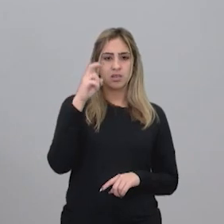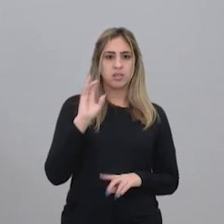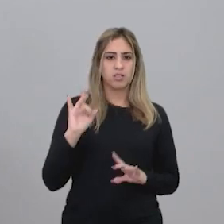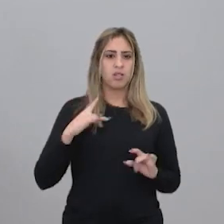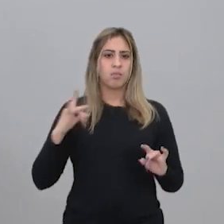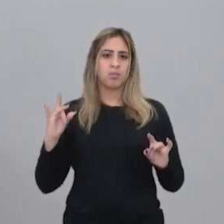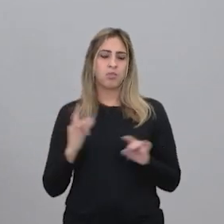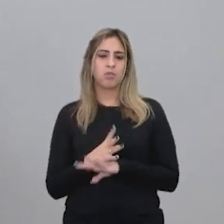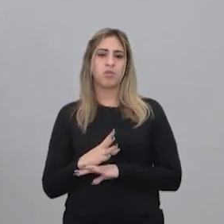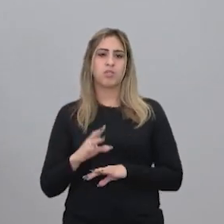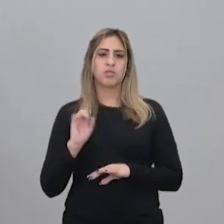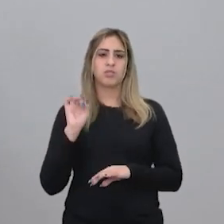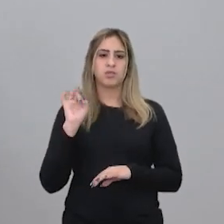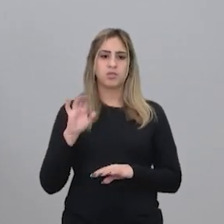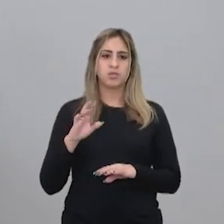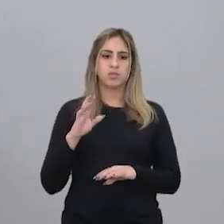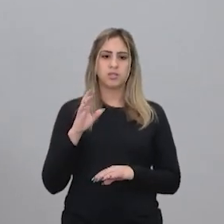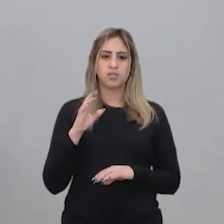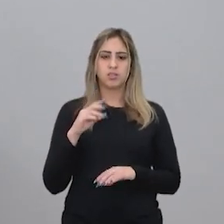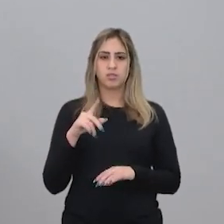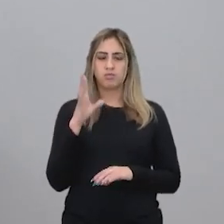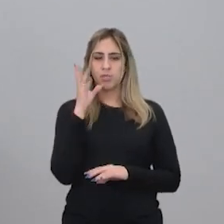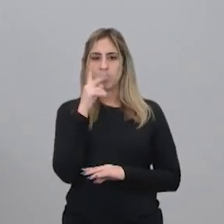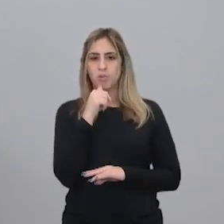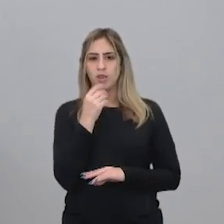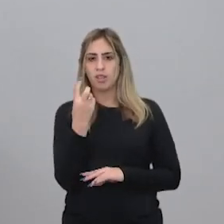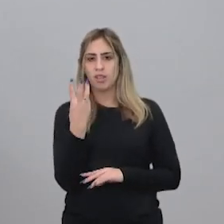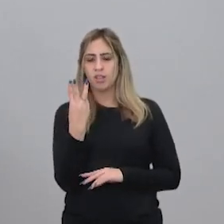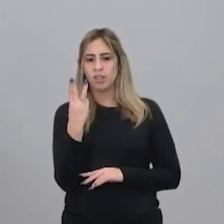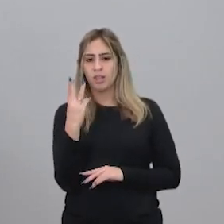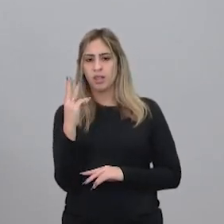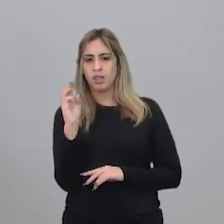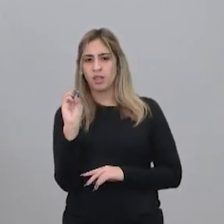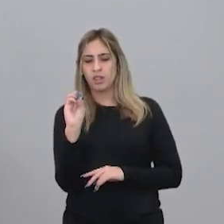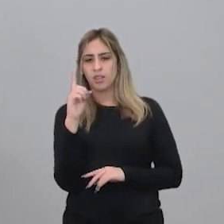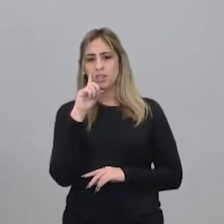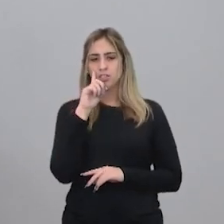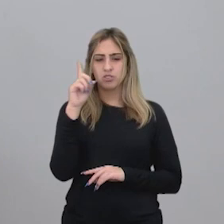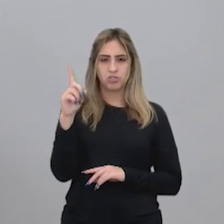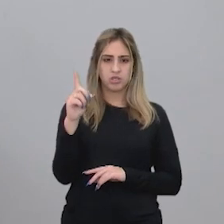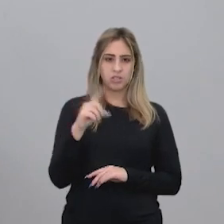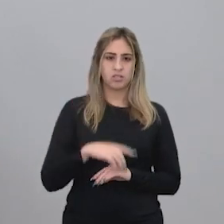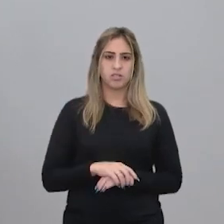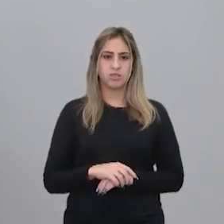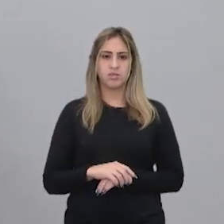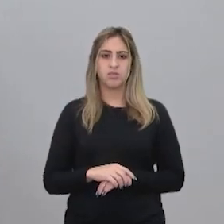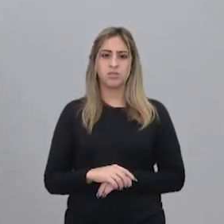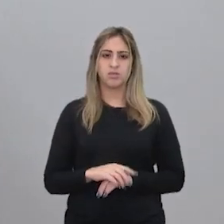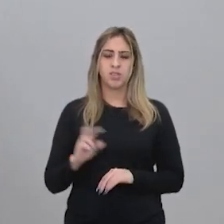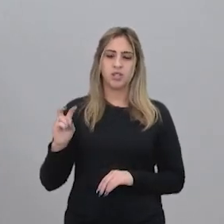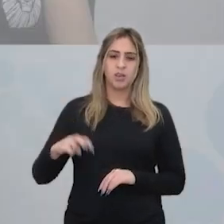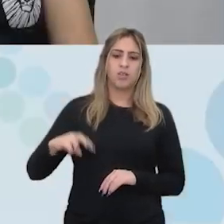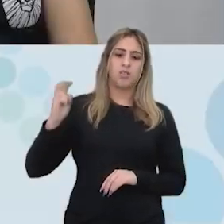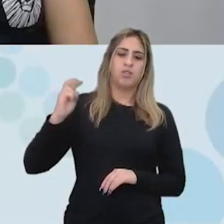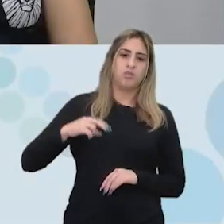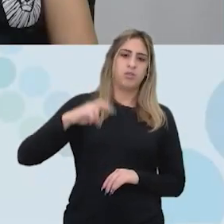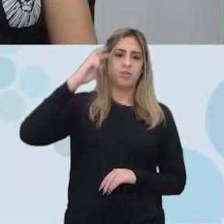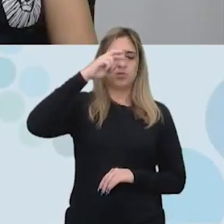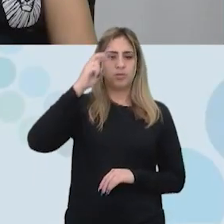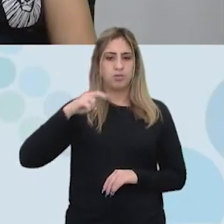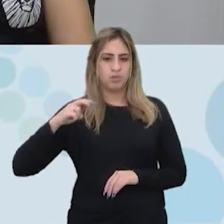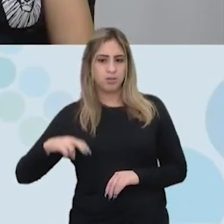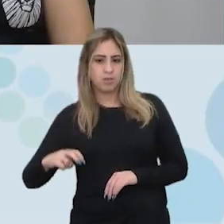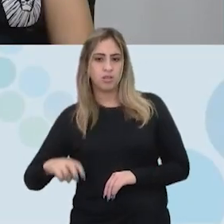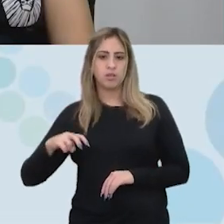que aí você vai fazer só o cume, aí é diferente. Mas se você não está aclimatado, você tem que subir, fazer vários círculos de aclimatação. E isso já